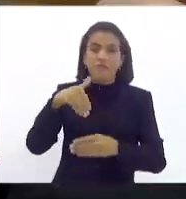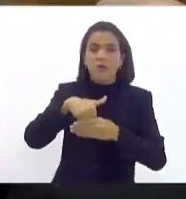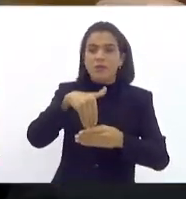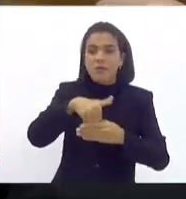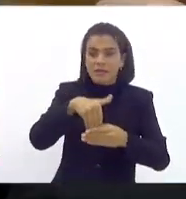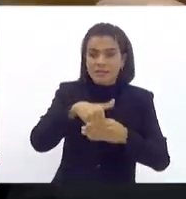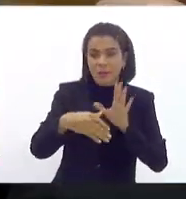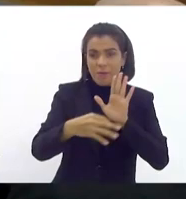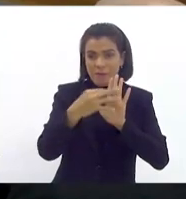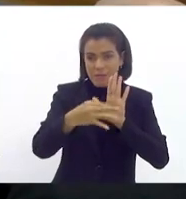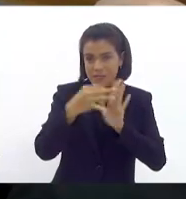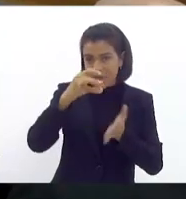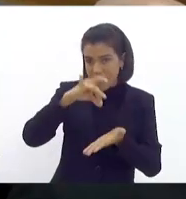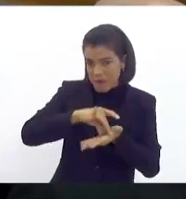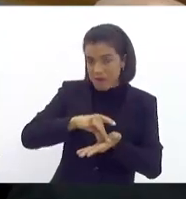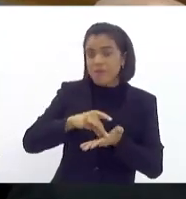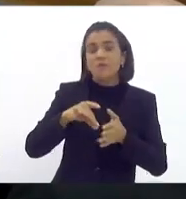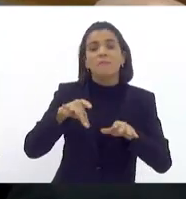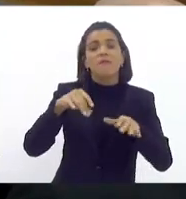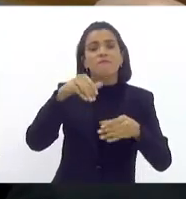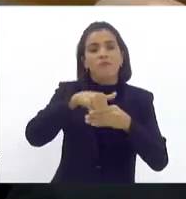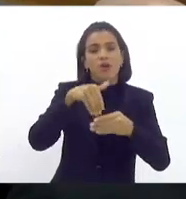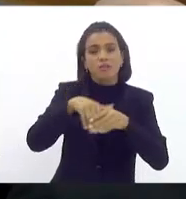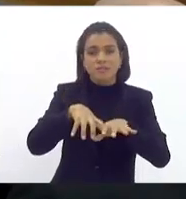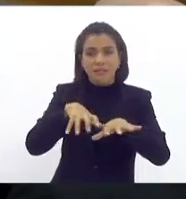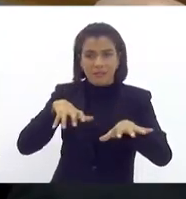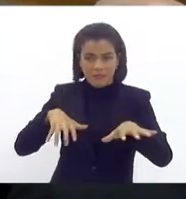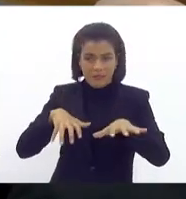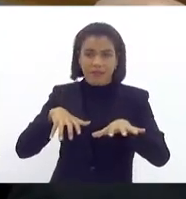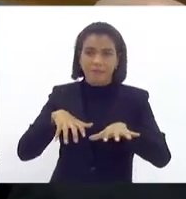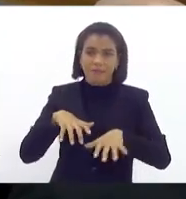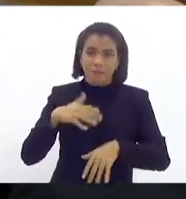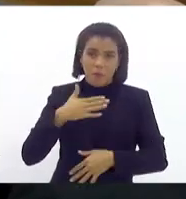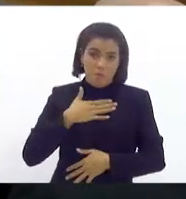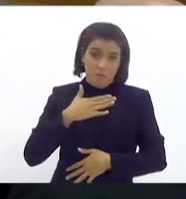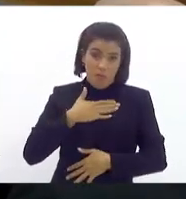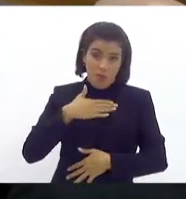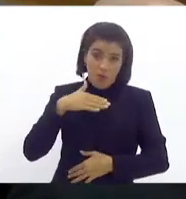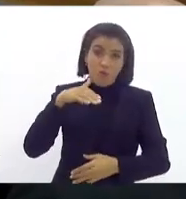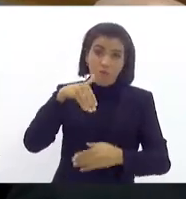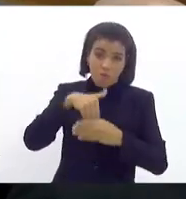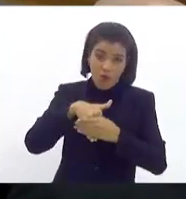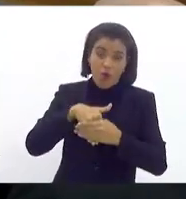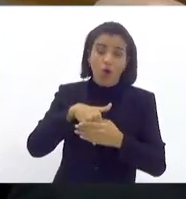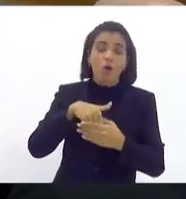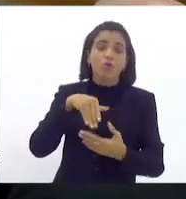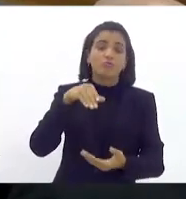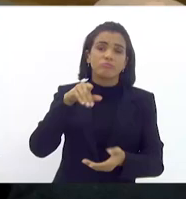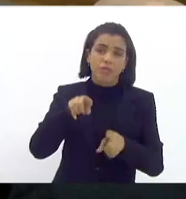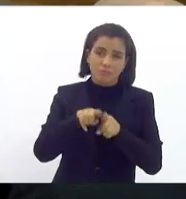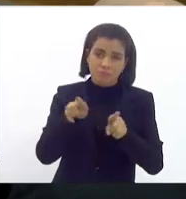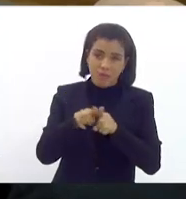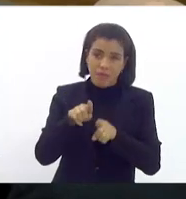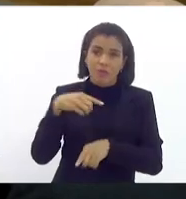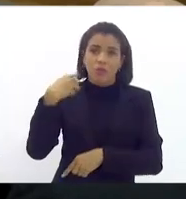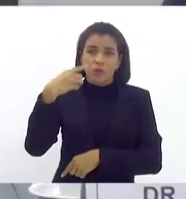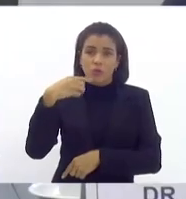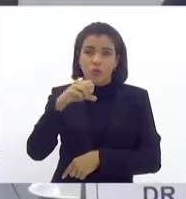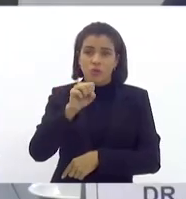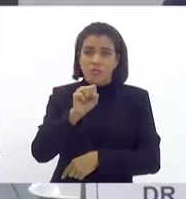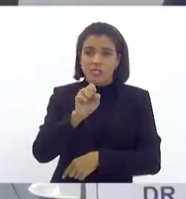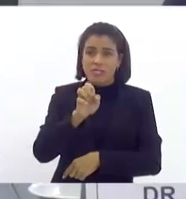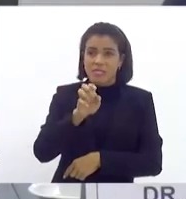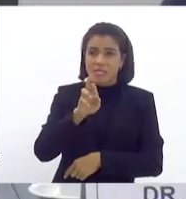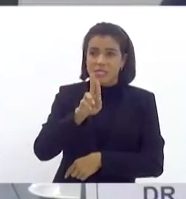o parecer original e o voto em separado, deputado doutor Serginho. Então, já tenho o meu voto original, tenho o voto separado, doutor Serginho, 1-1, vai